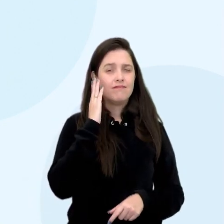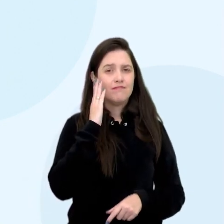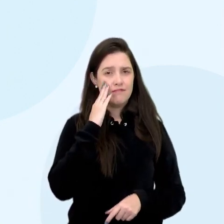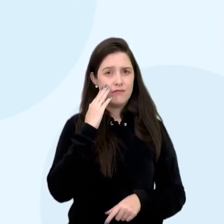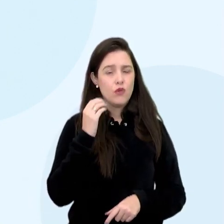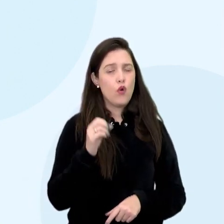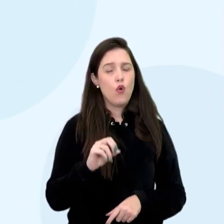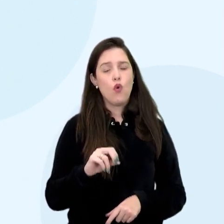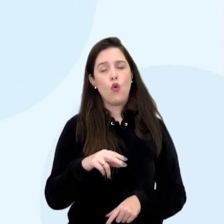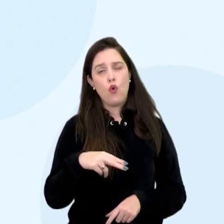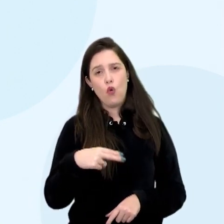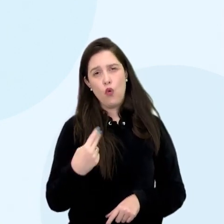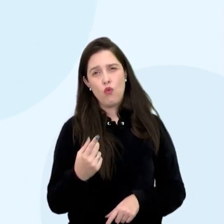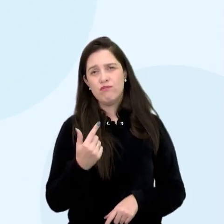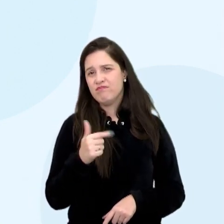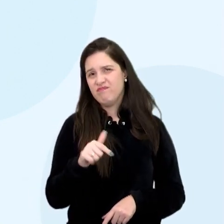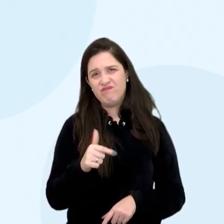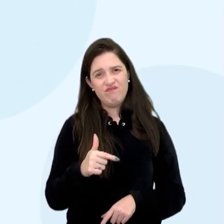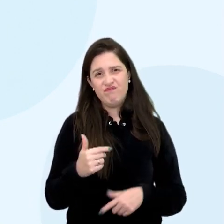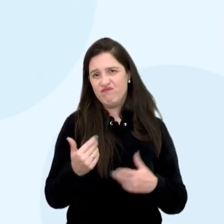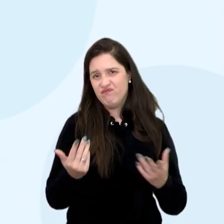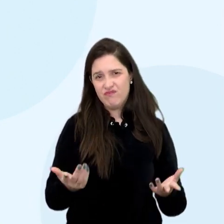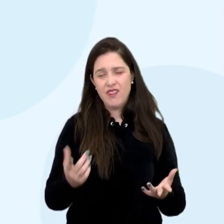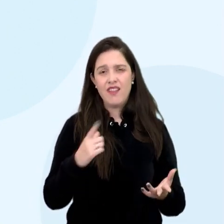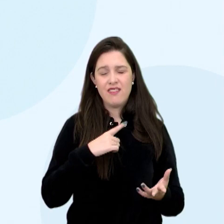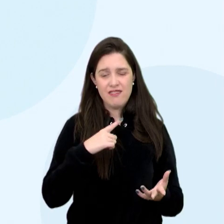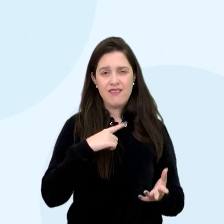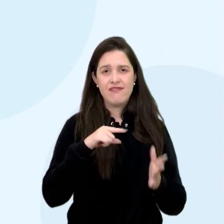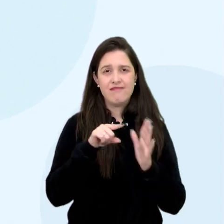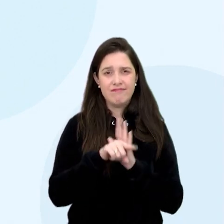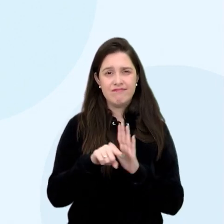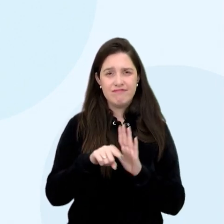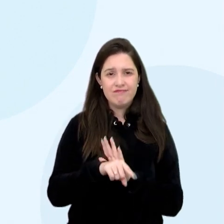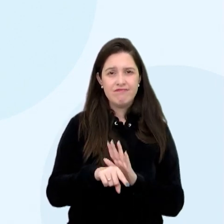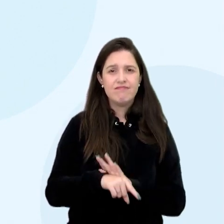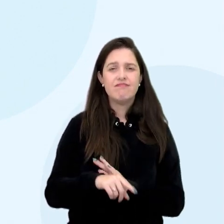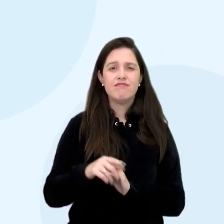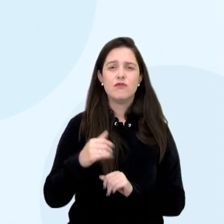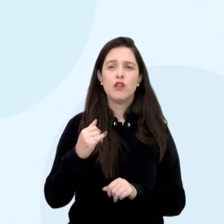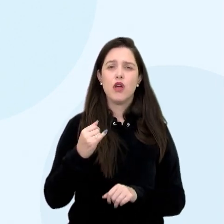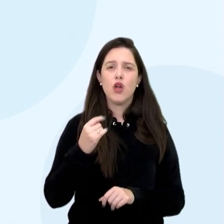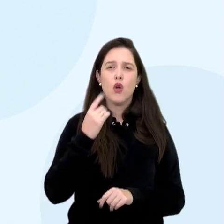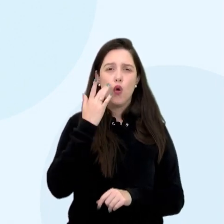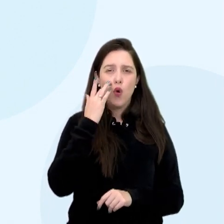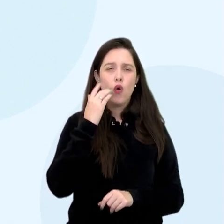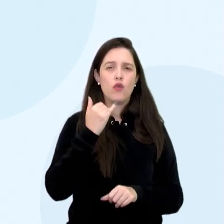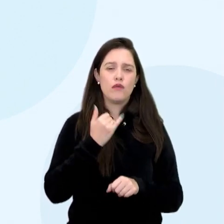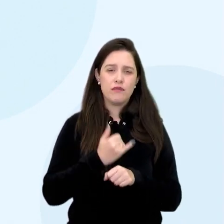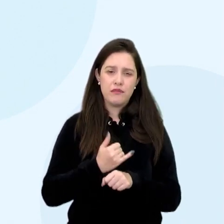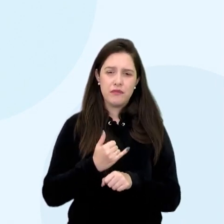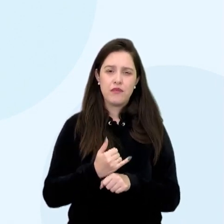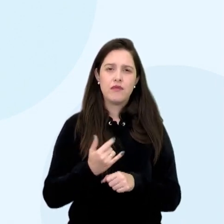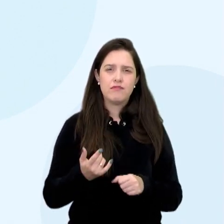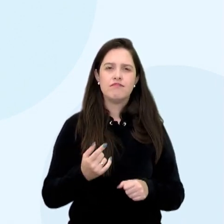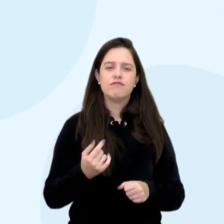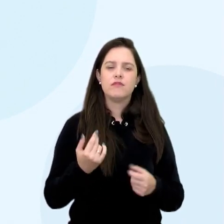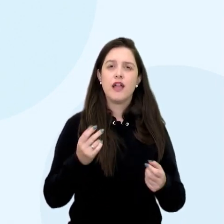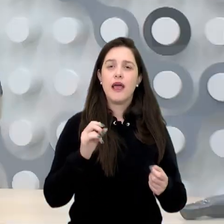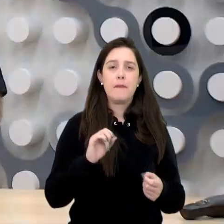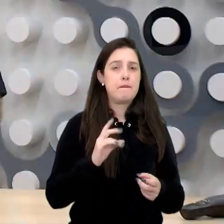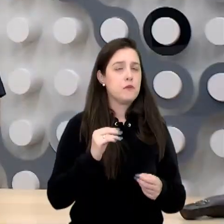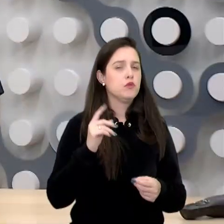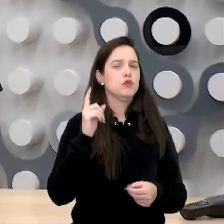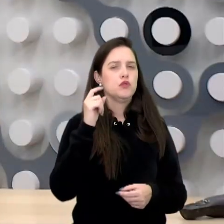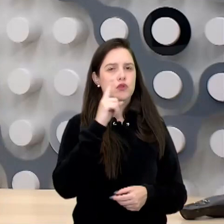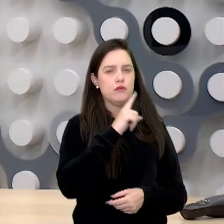ou seja, não tem, né, uma questão aí de tremores aí de terra e também de vulcanismo, né? É raro